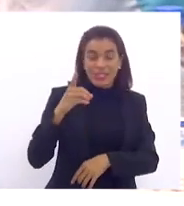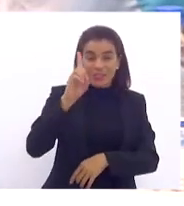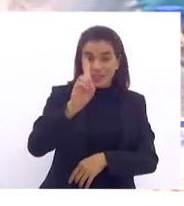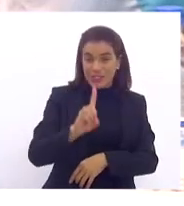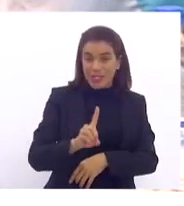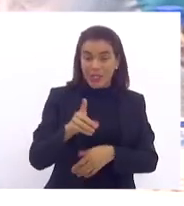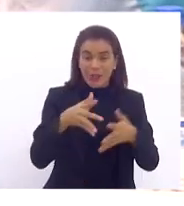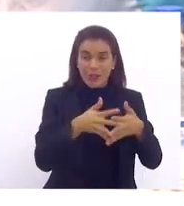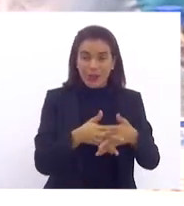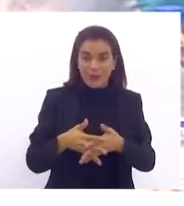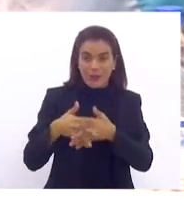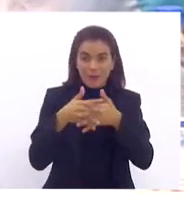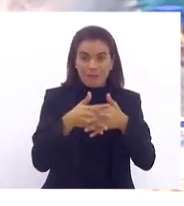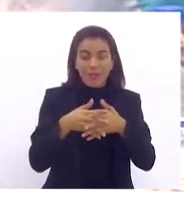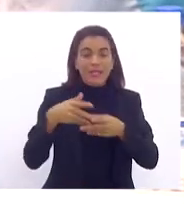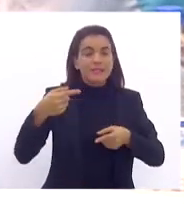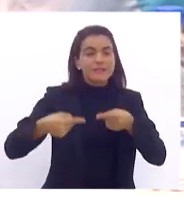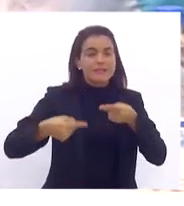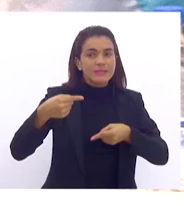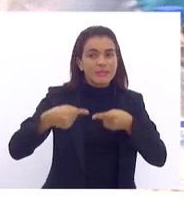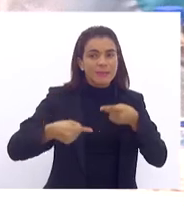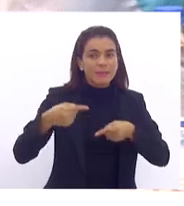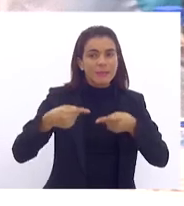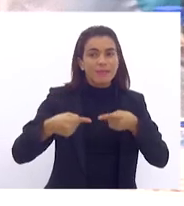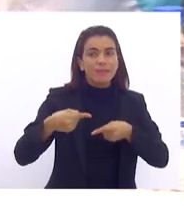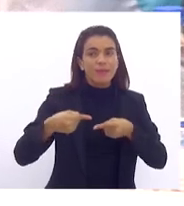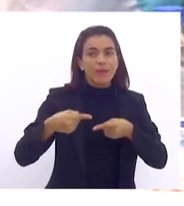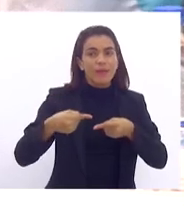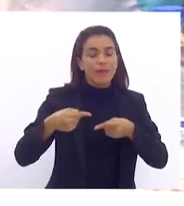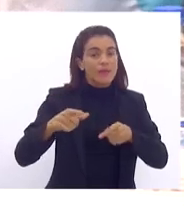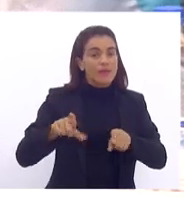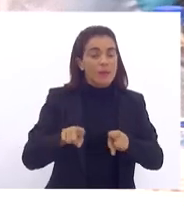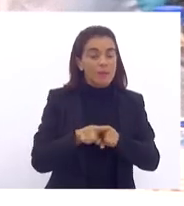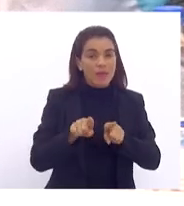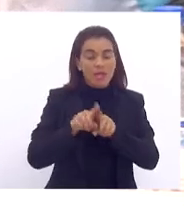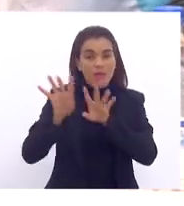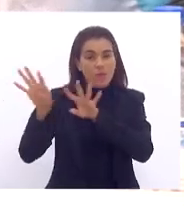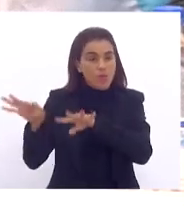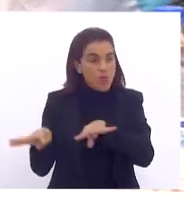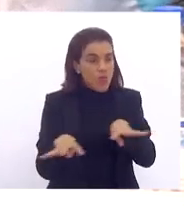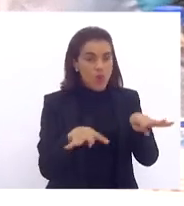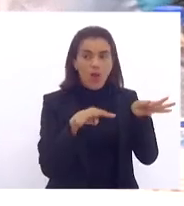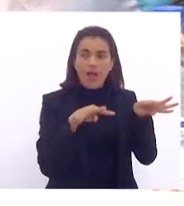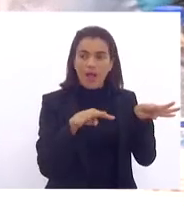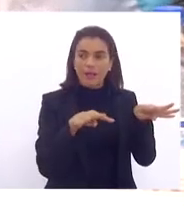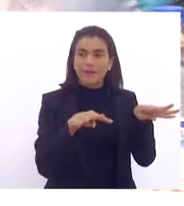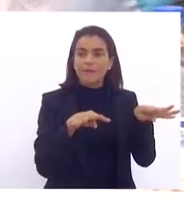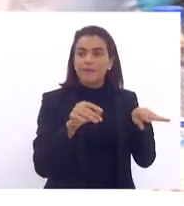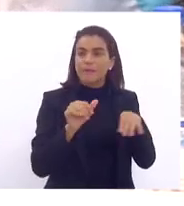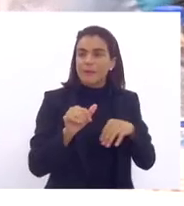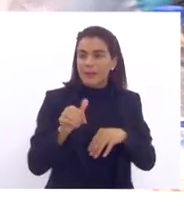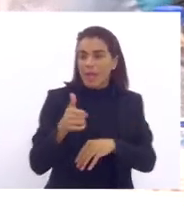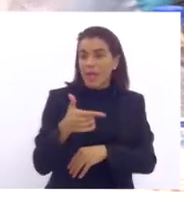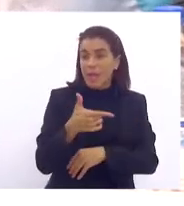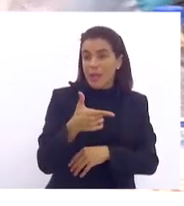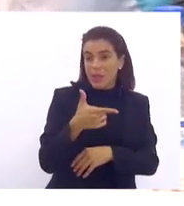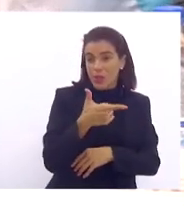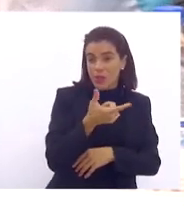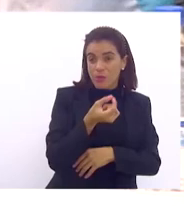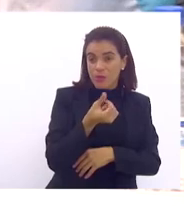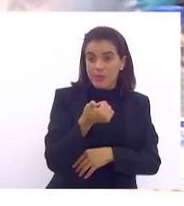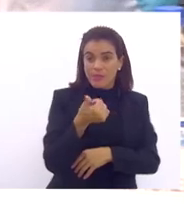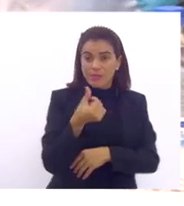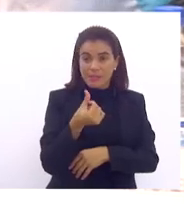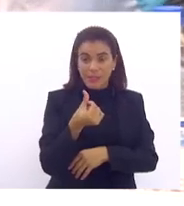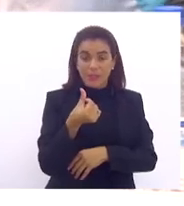inclusive isso é uma coisa que se debate principalmente ganhou um debate que ganhou muita atração especialmente depois de 16 de 2016 com a eleição